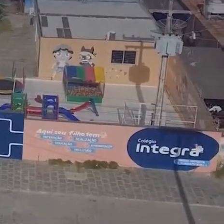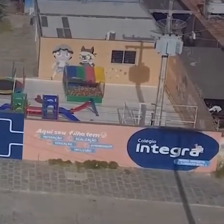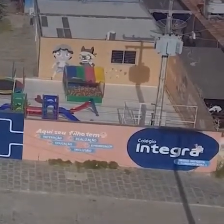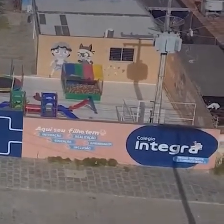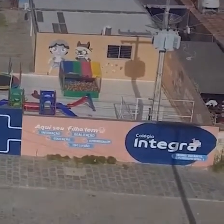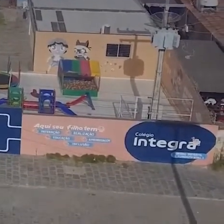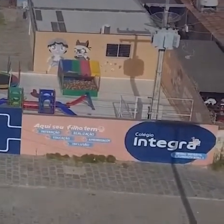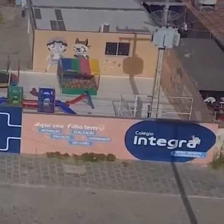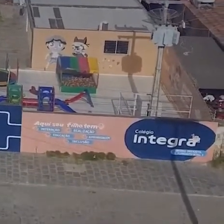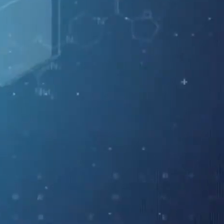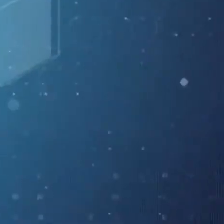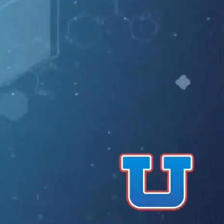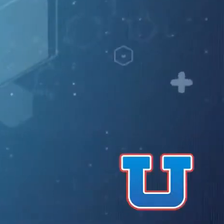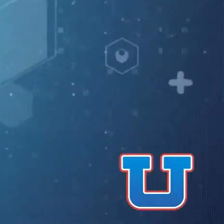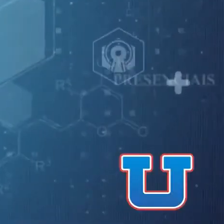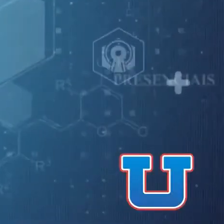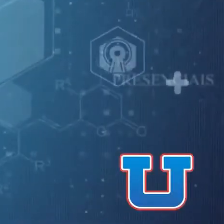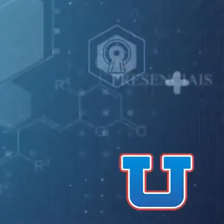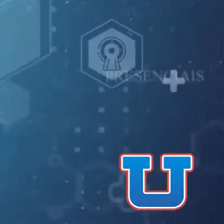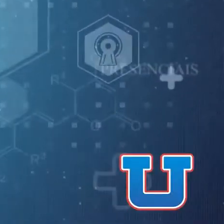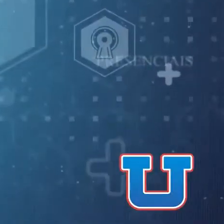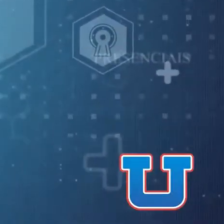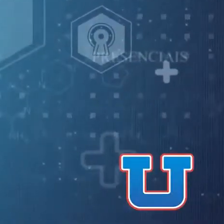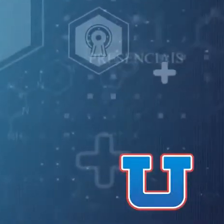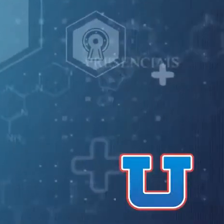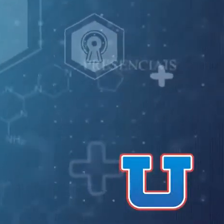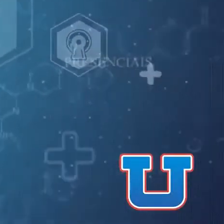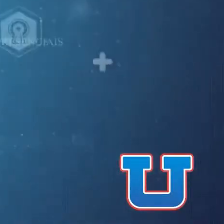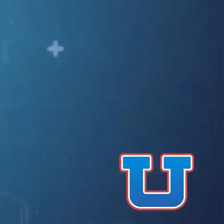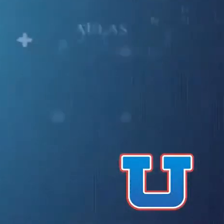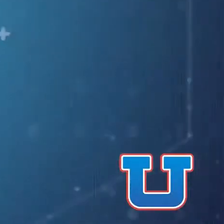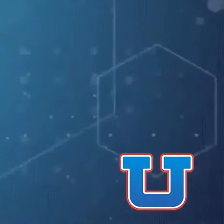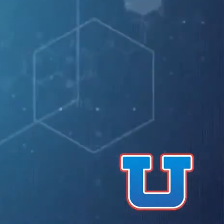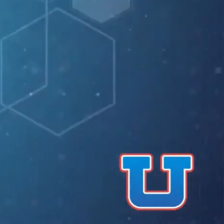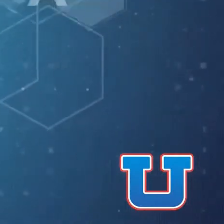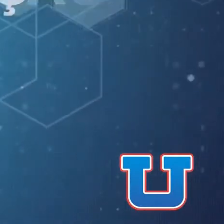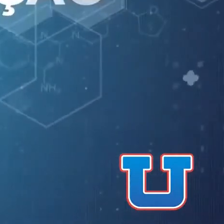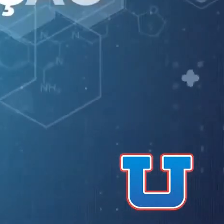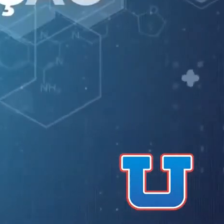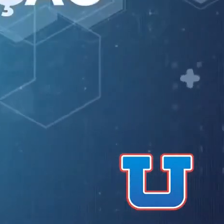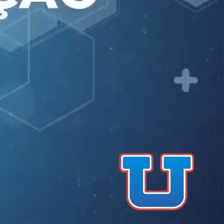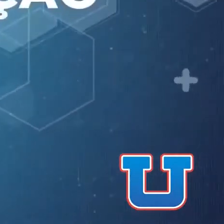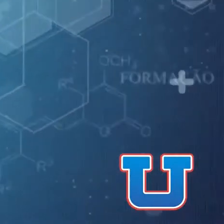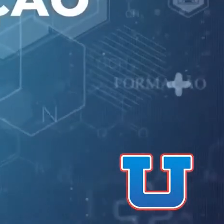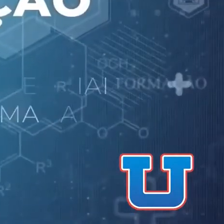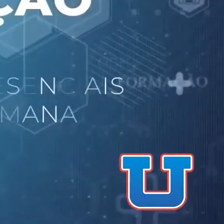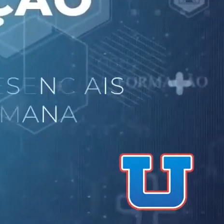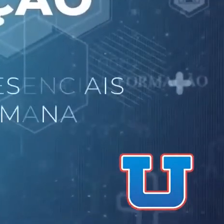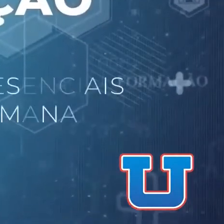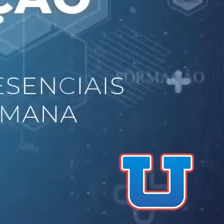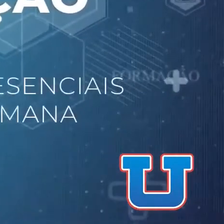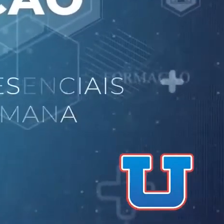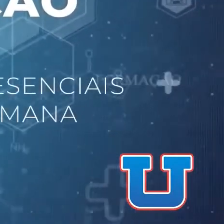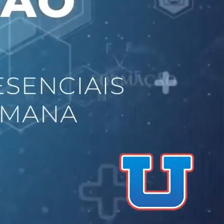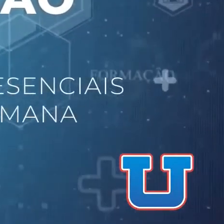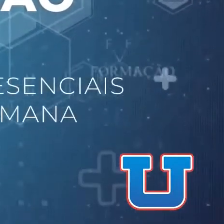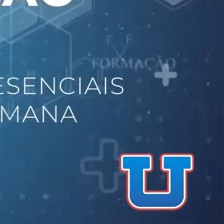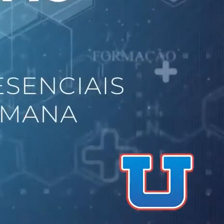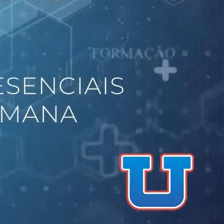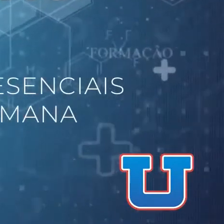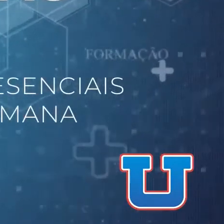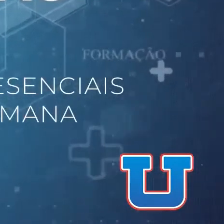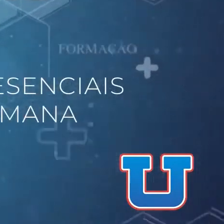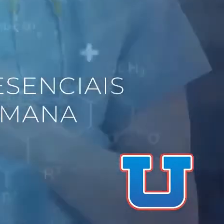educação à distância, lança os primeiros cursos semipresenciais na área de saúde da região. Cursos de enfermagem e nutrição com aulas